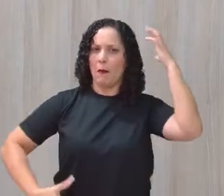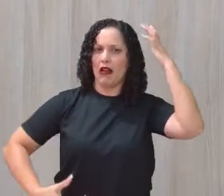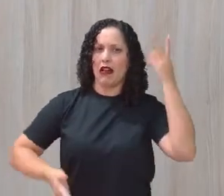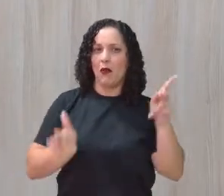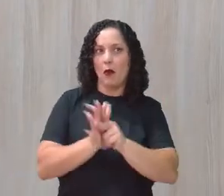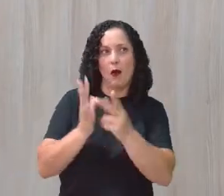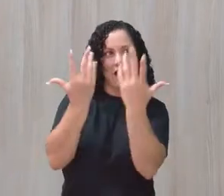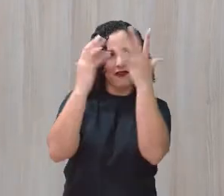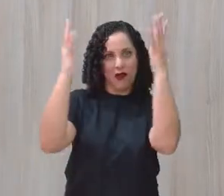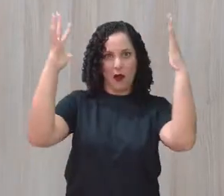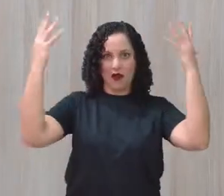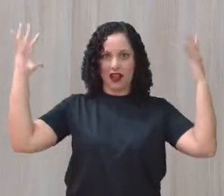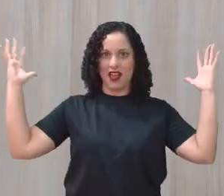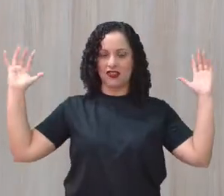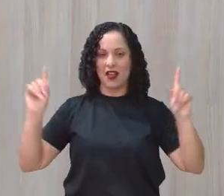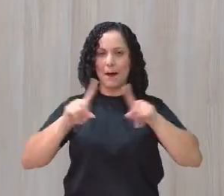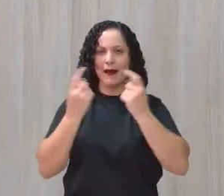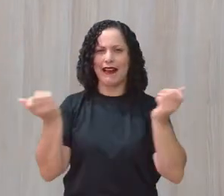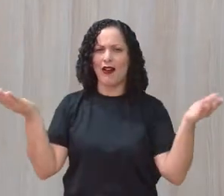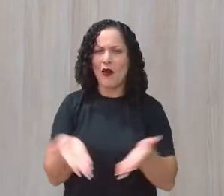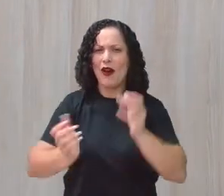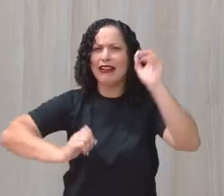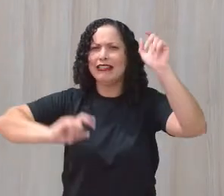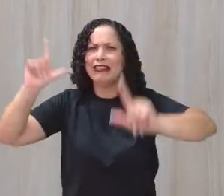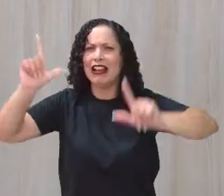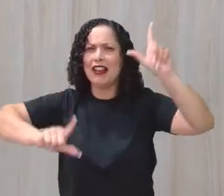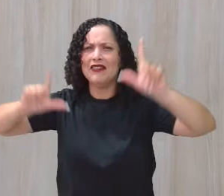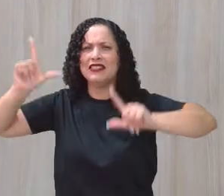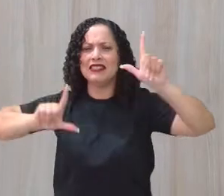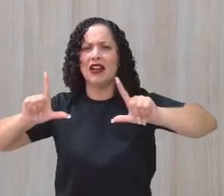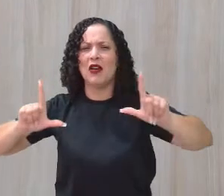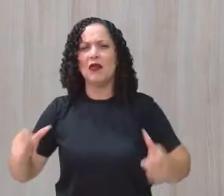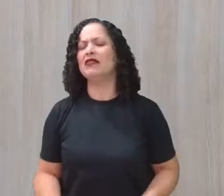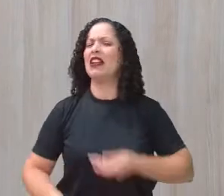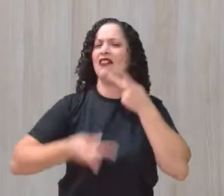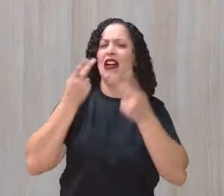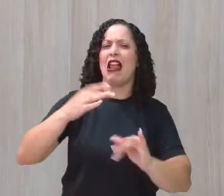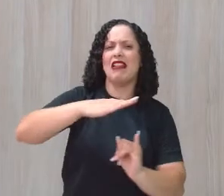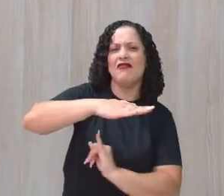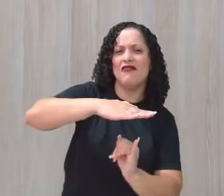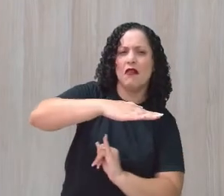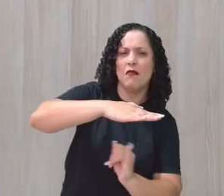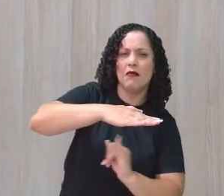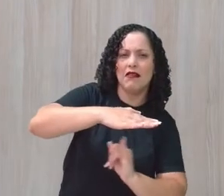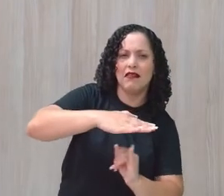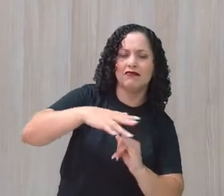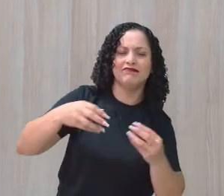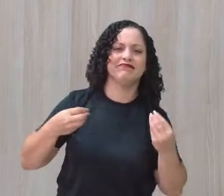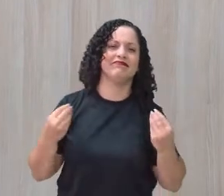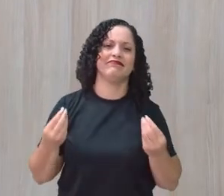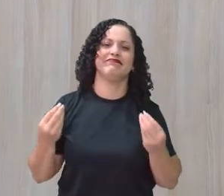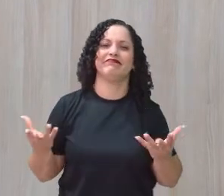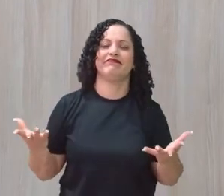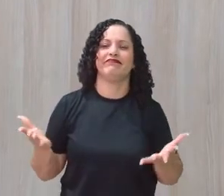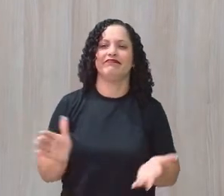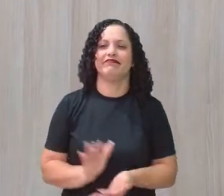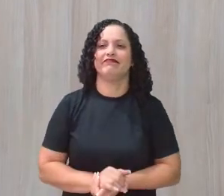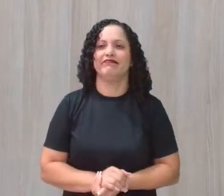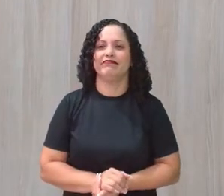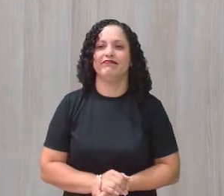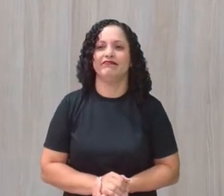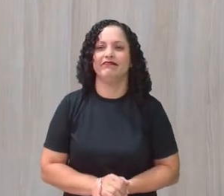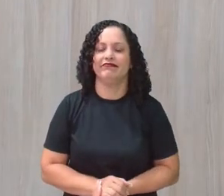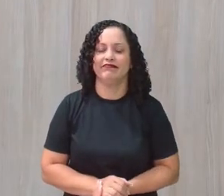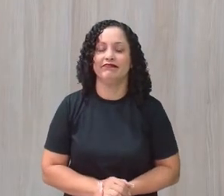aí agora estão falando assim na TV, nesse maior meio de comunicação. Interessante, né? Então,